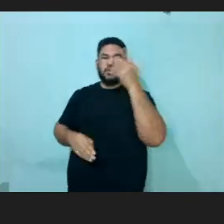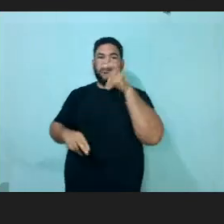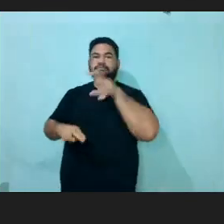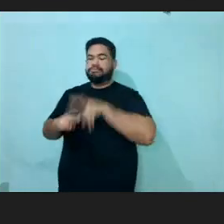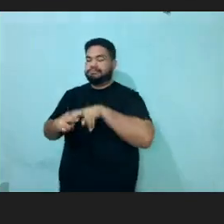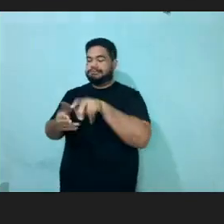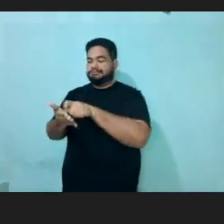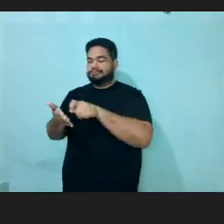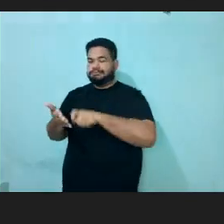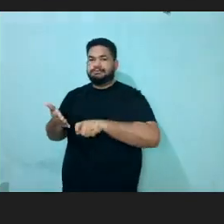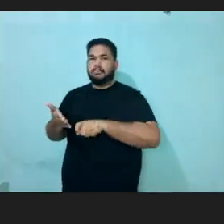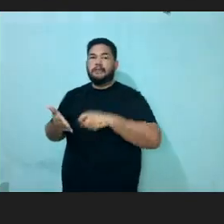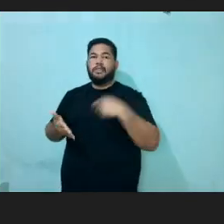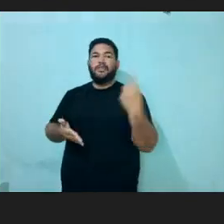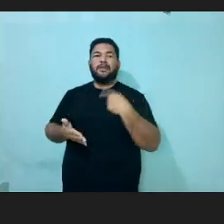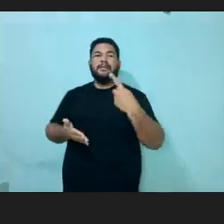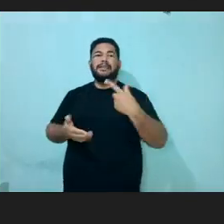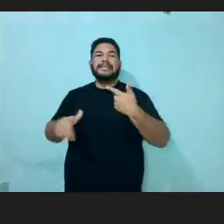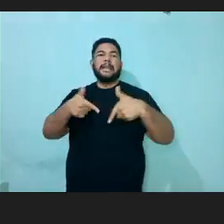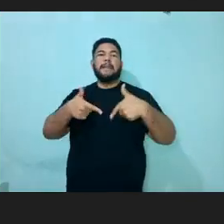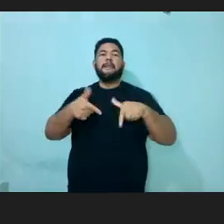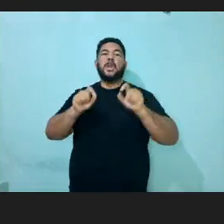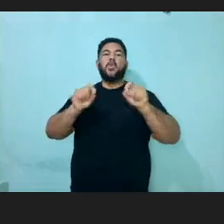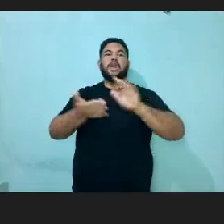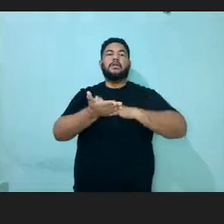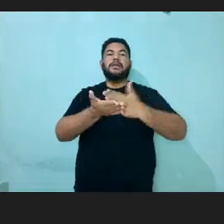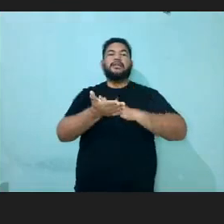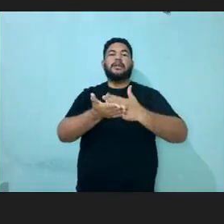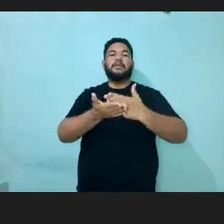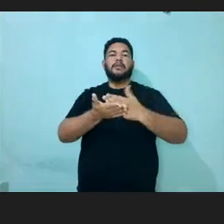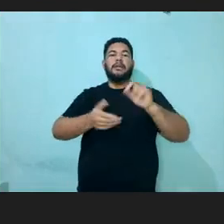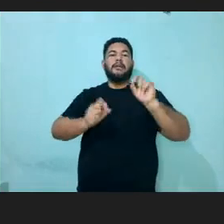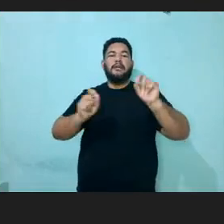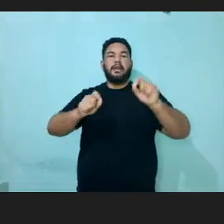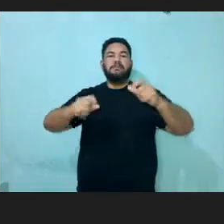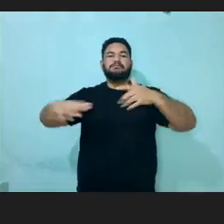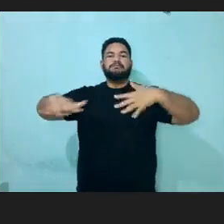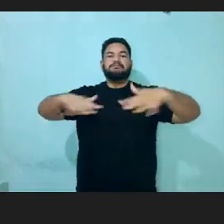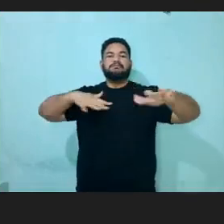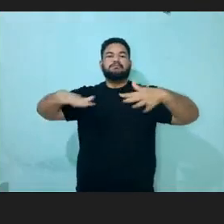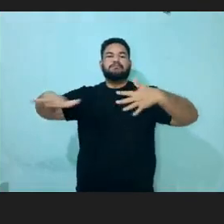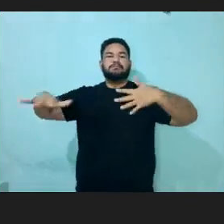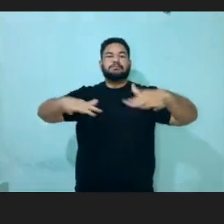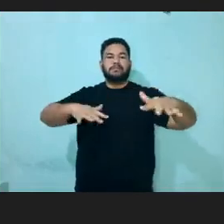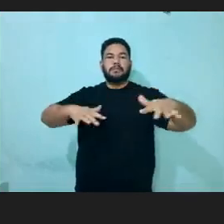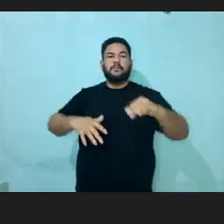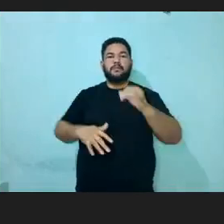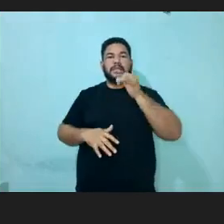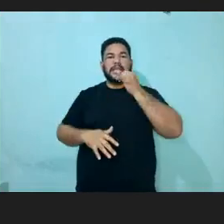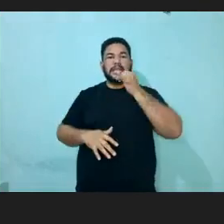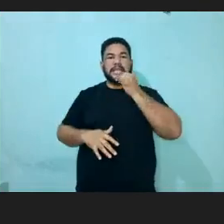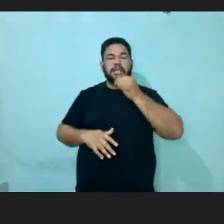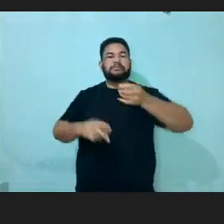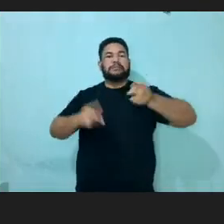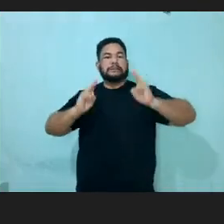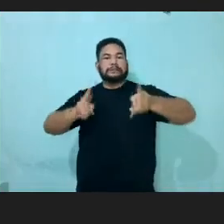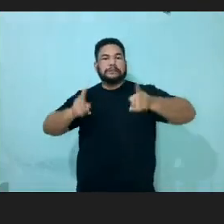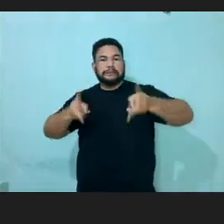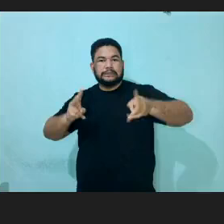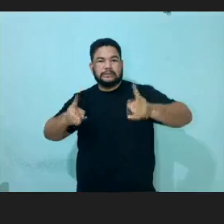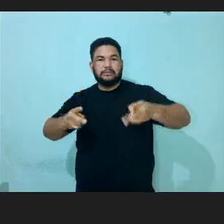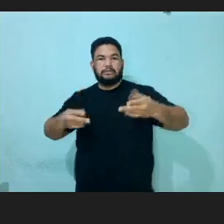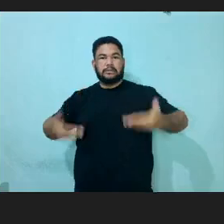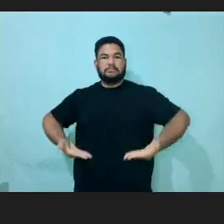gente trabalha com movimento. A gente trabalha, por exemplo, com movimentos contínuos de membro